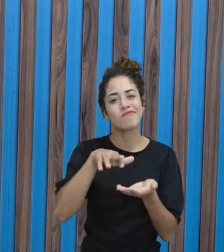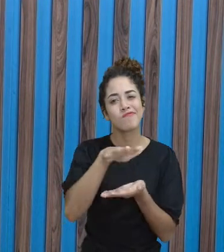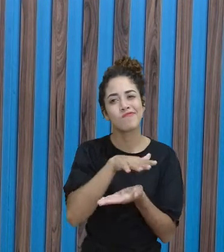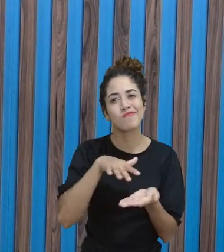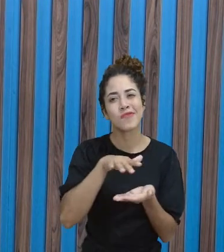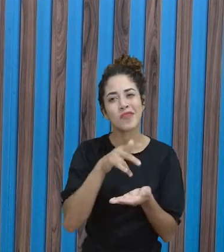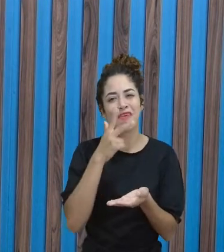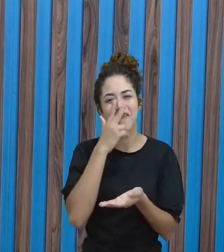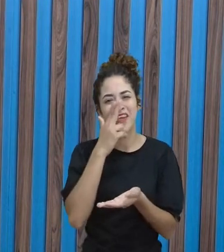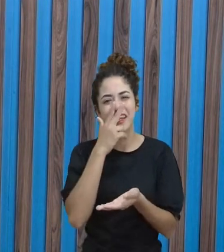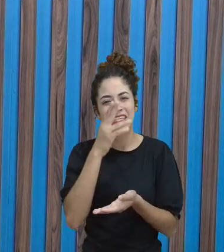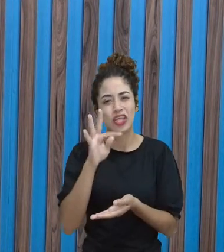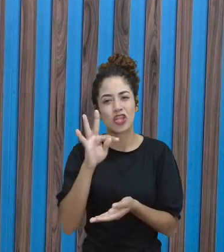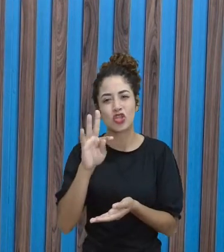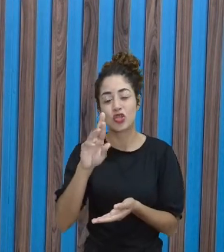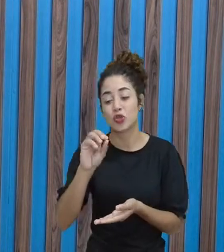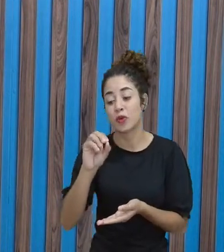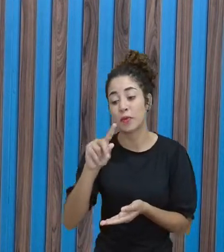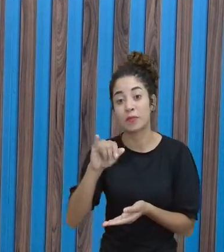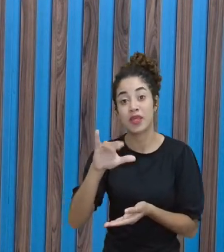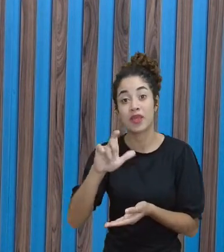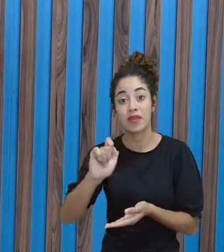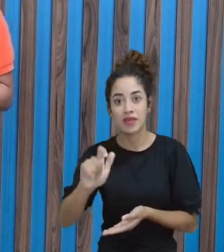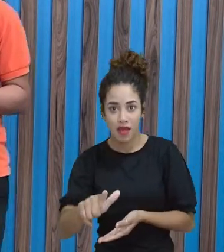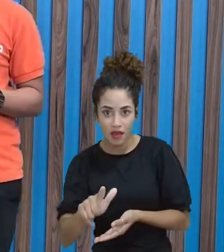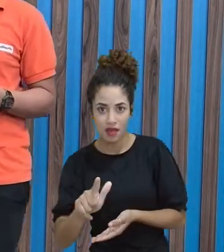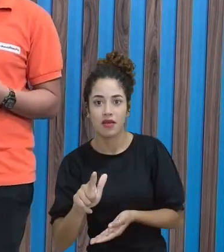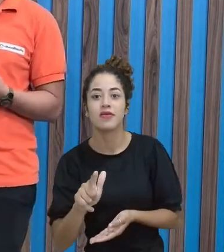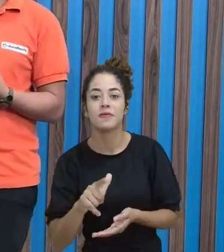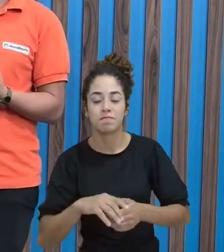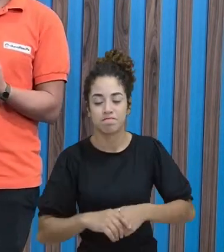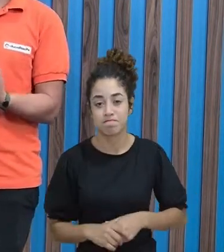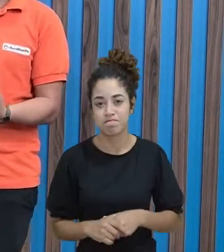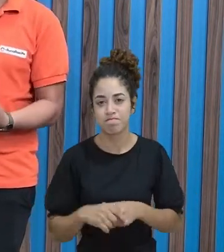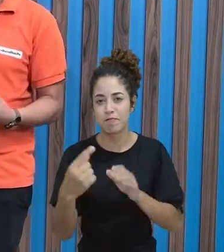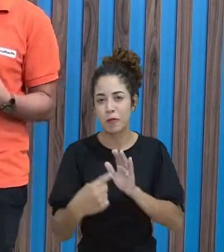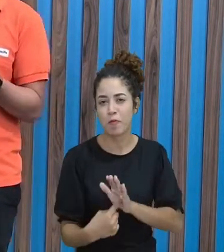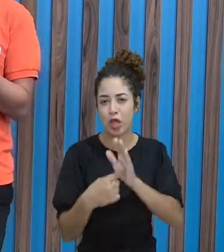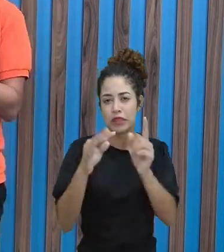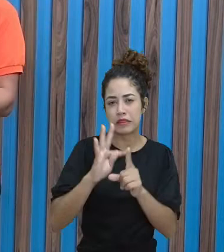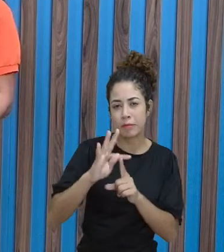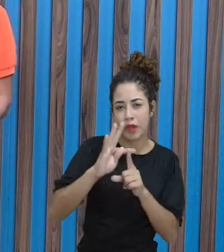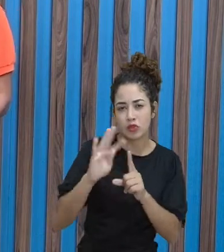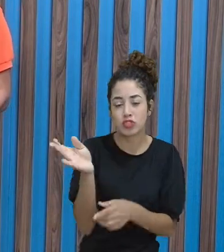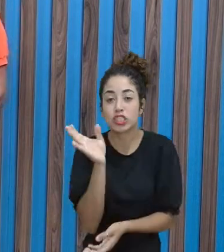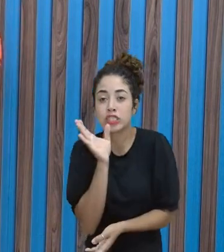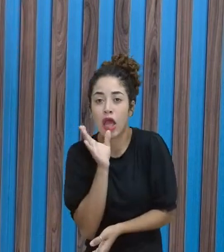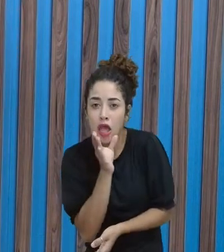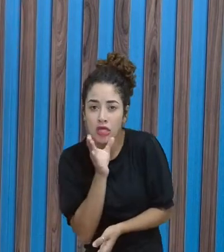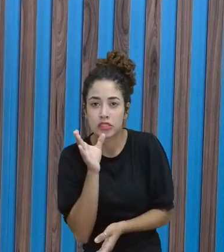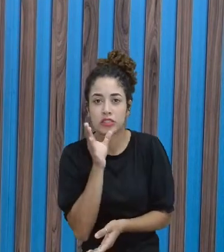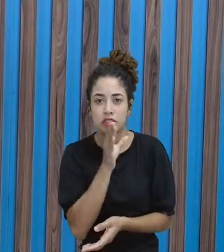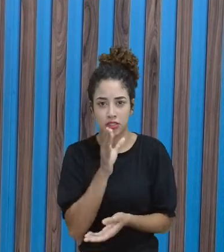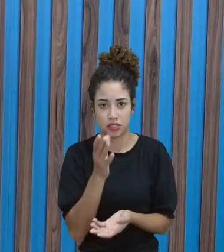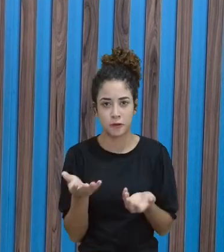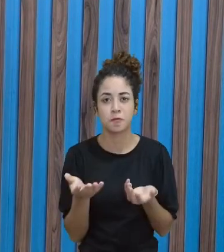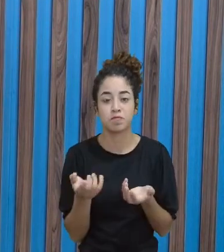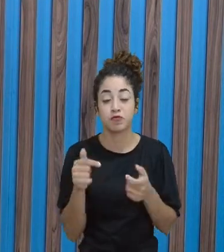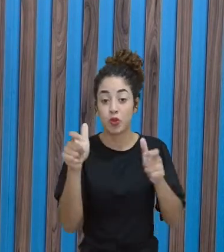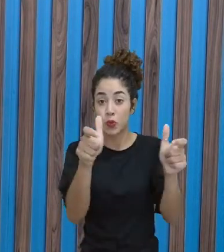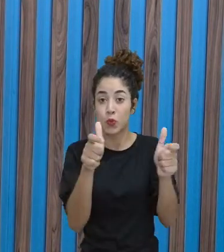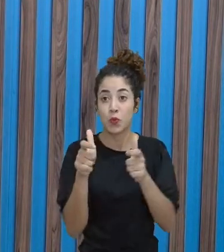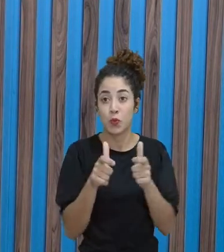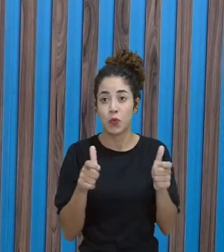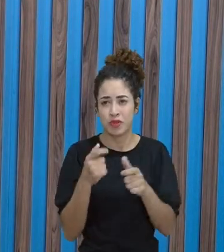está bem vermelho, assim como o Brasil, né? Esse é um mapa que mostra a temperatura, o calor desses lugares. Então, para